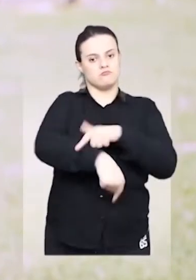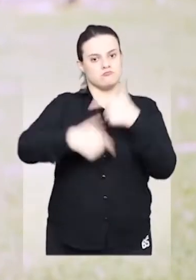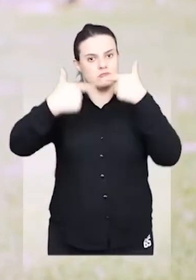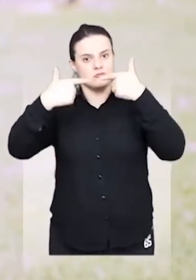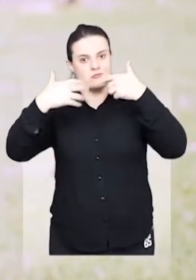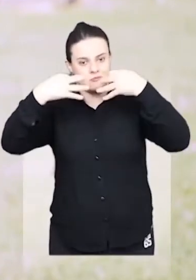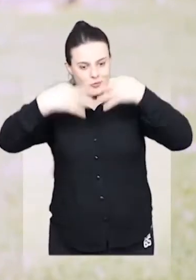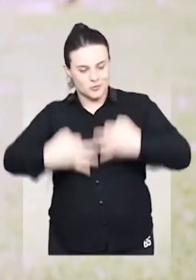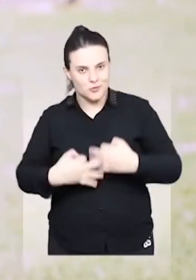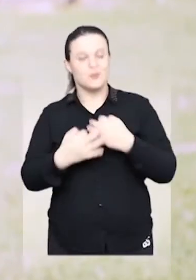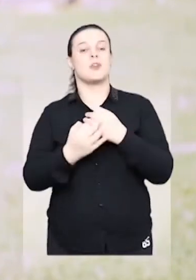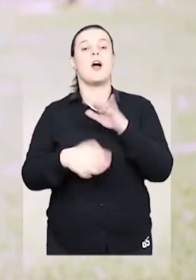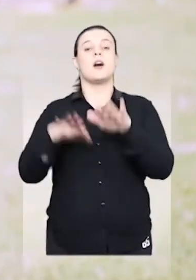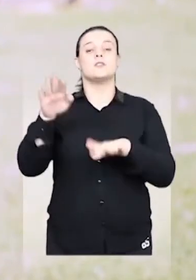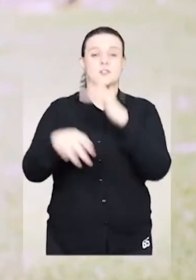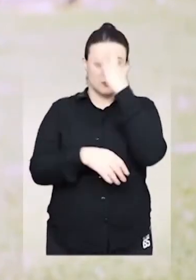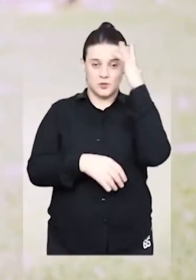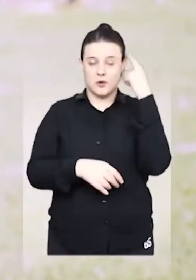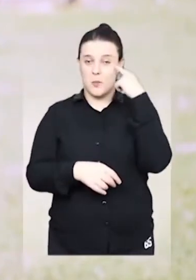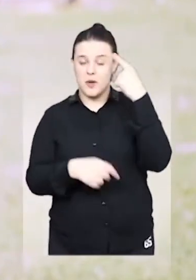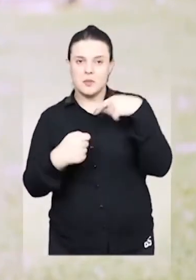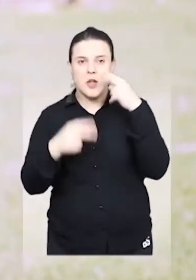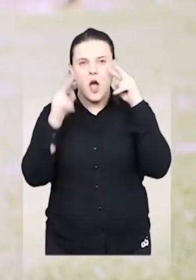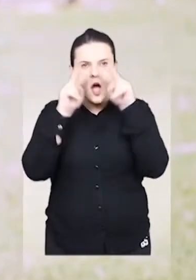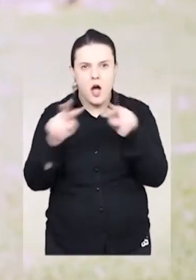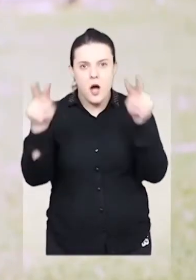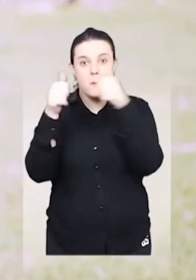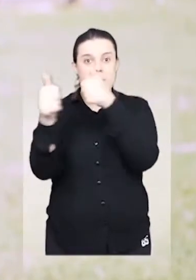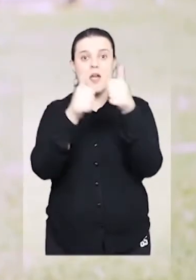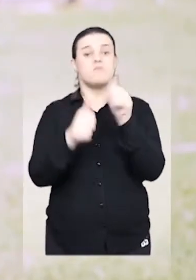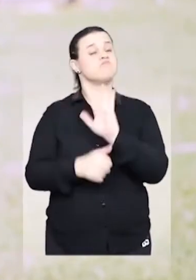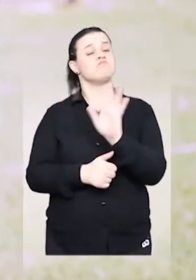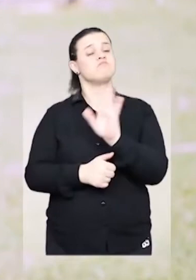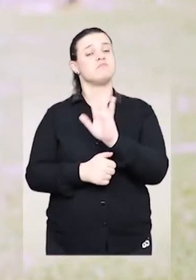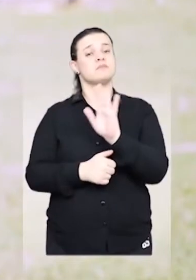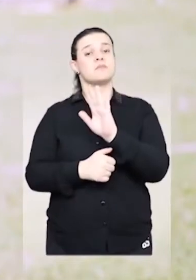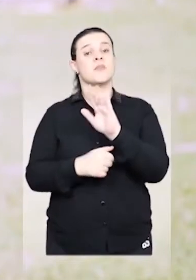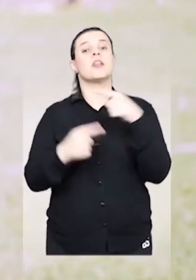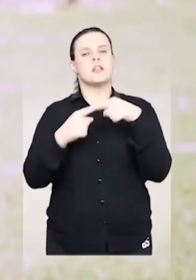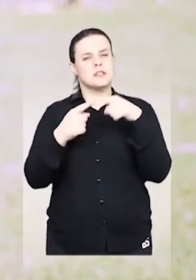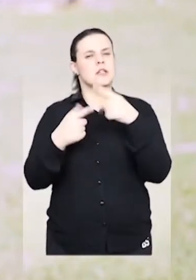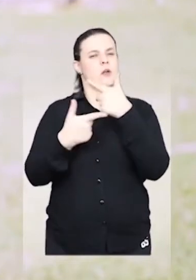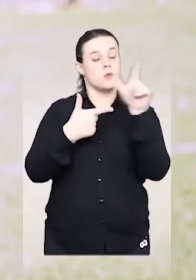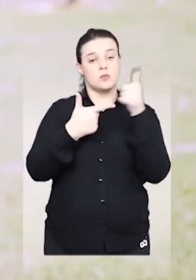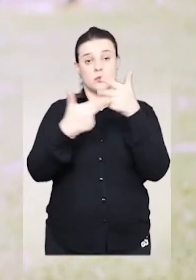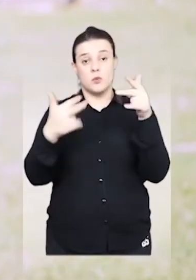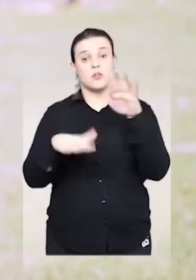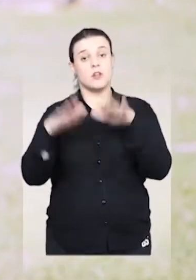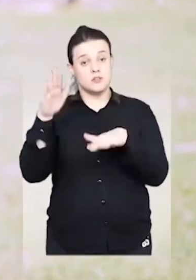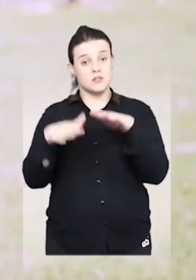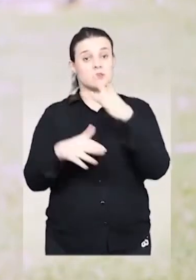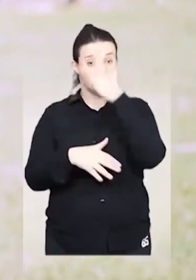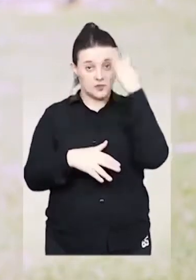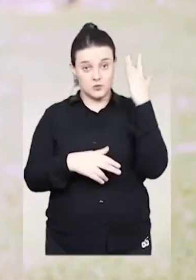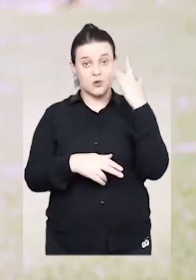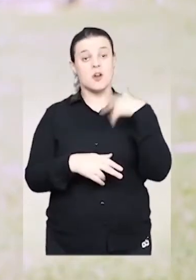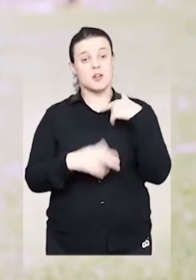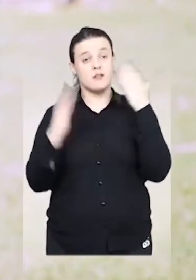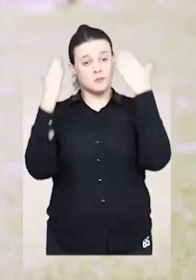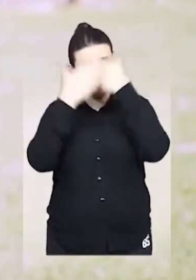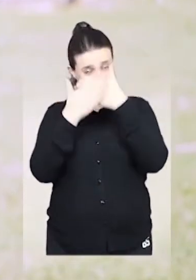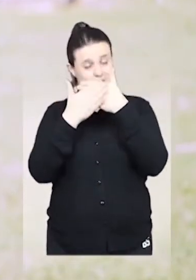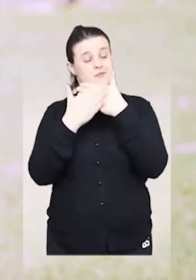pessoas sempre acham que é ter uma visão boa, mas na realidade nós temos modalidade de tiro com arco que é inclusive para